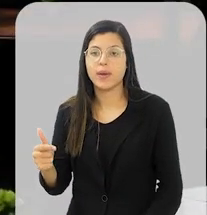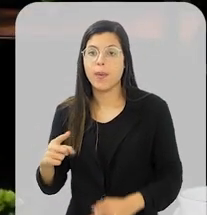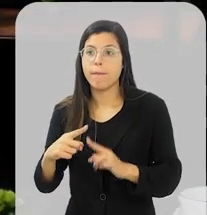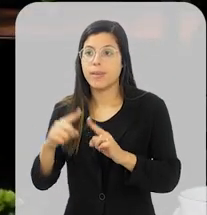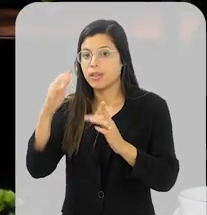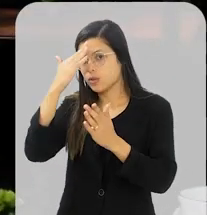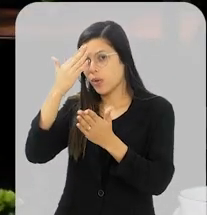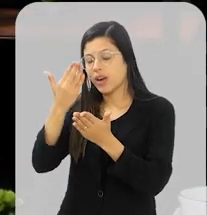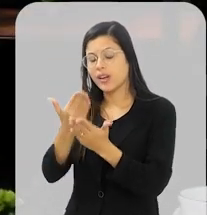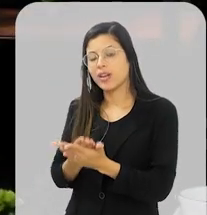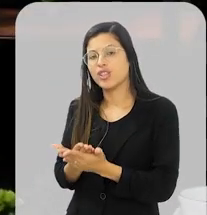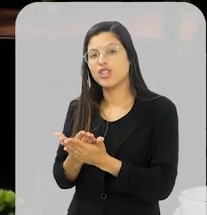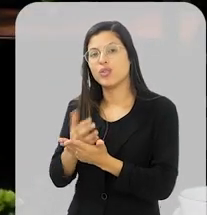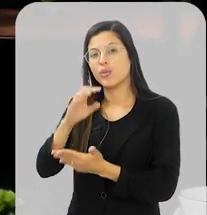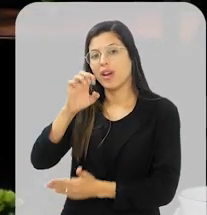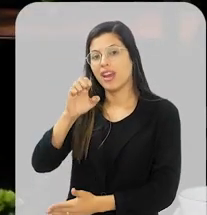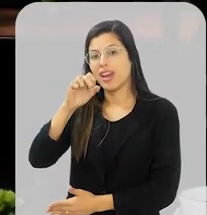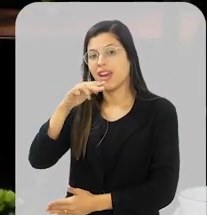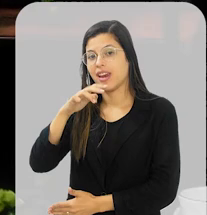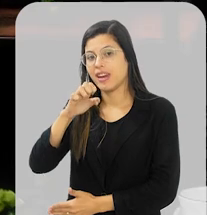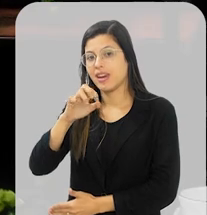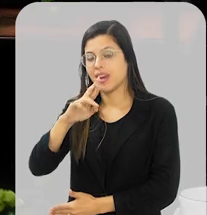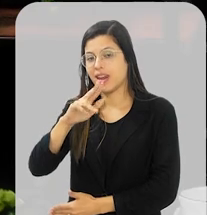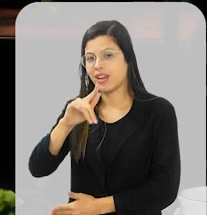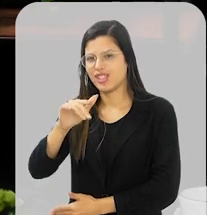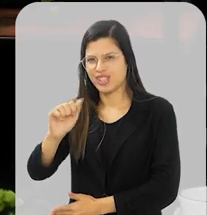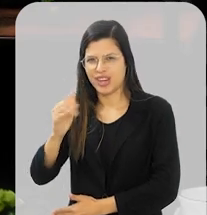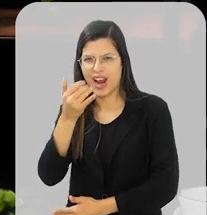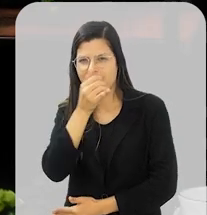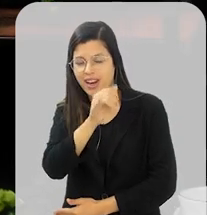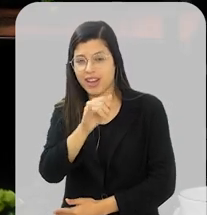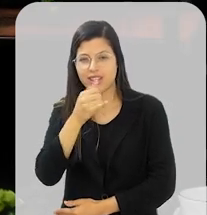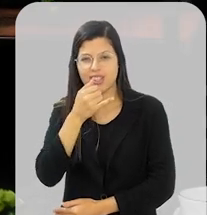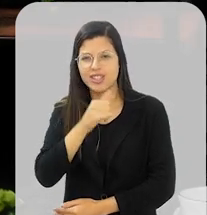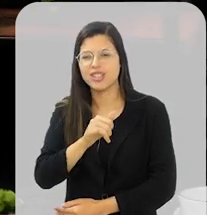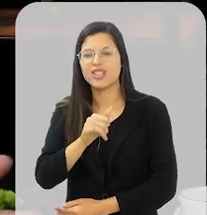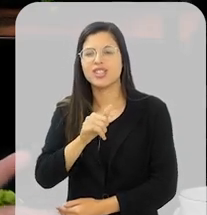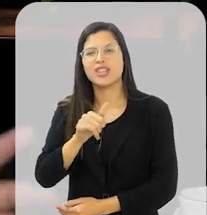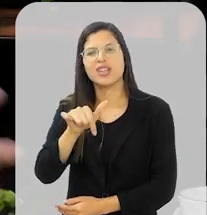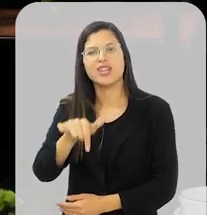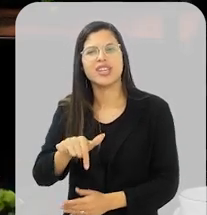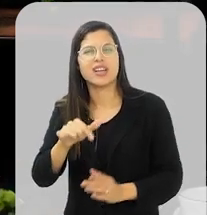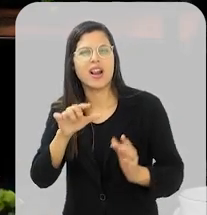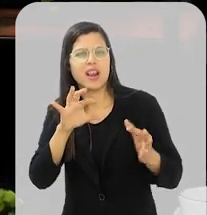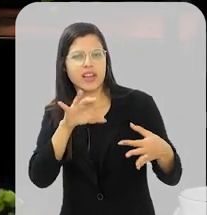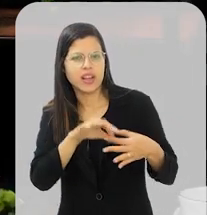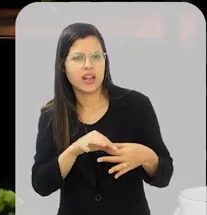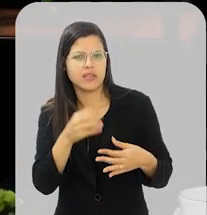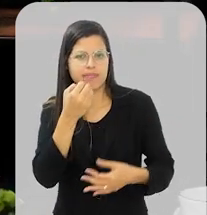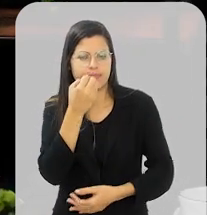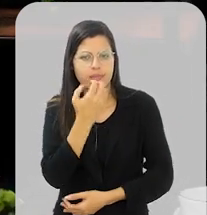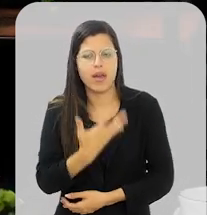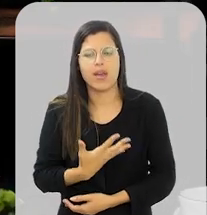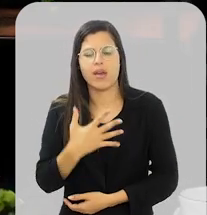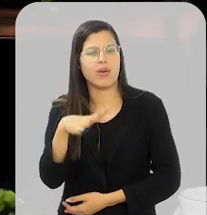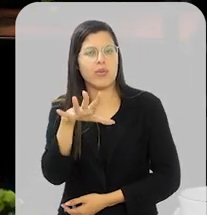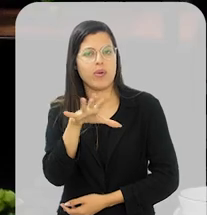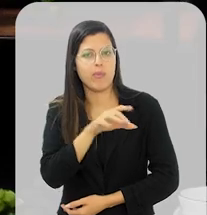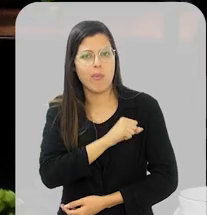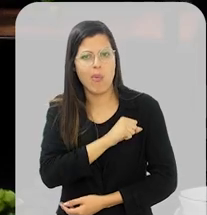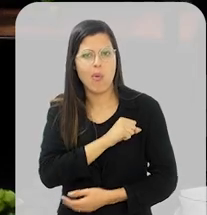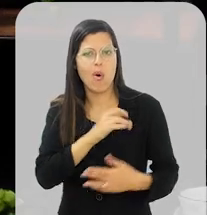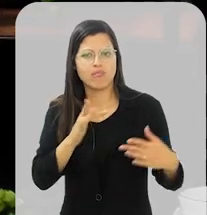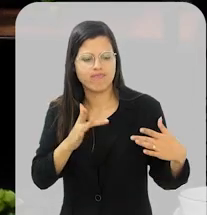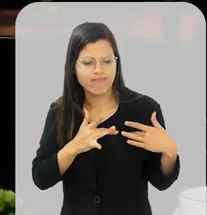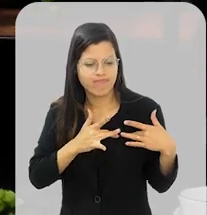tenho, mas eu acredito nas energias, né? Naquela energia que você dá, do bem, na energia do amor,